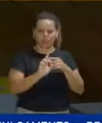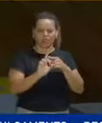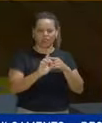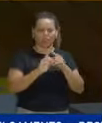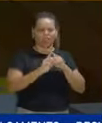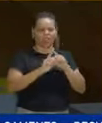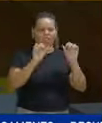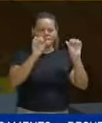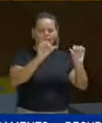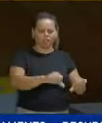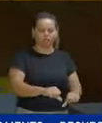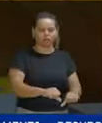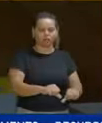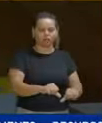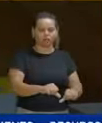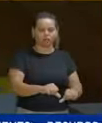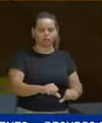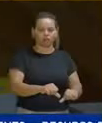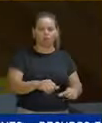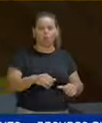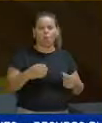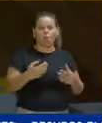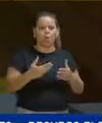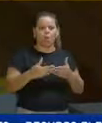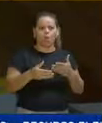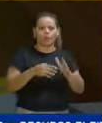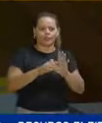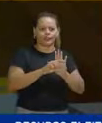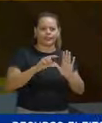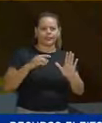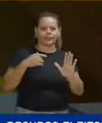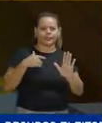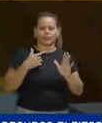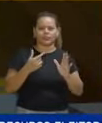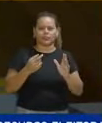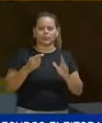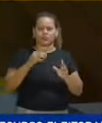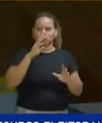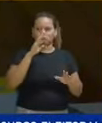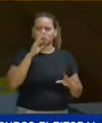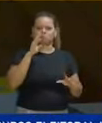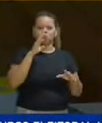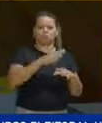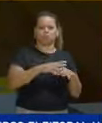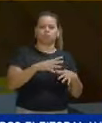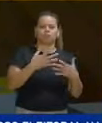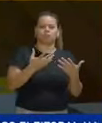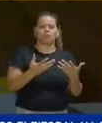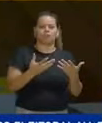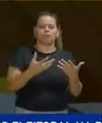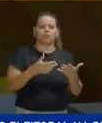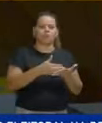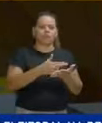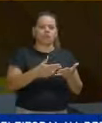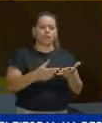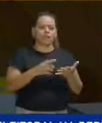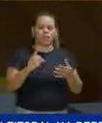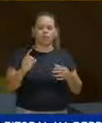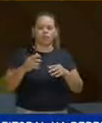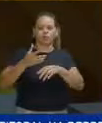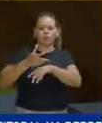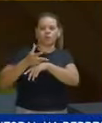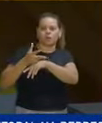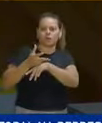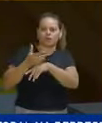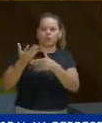trecho que a caracterize. Isso porque os termos supostamente ofensivos e utilizados no vídeo impugnado pelo ora